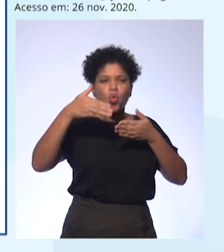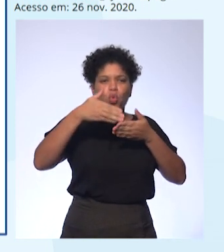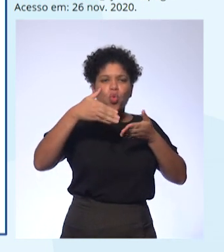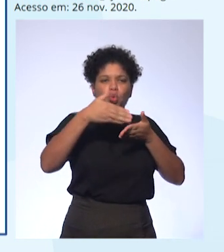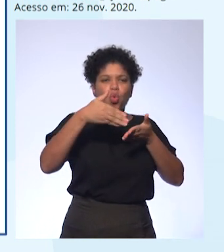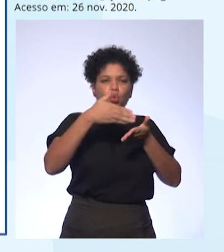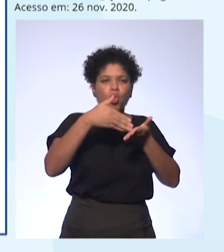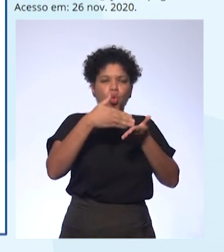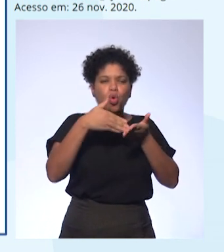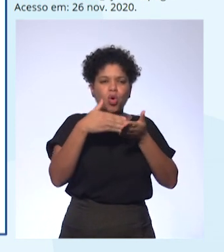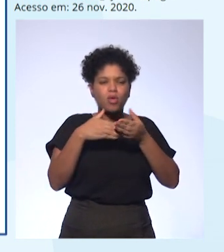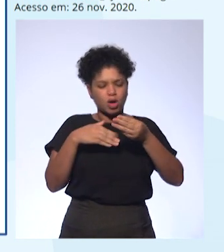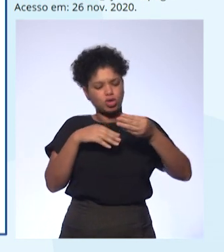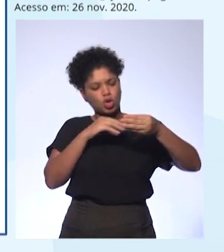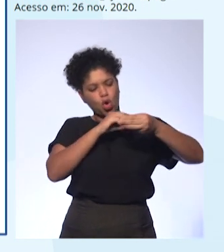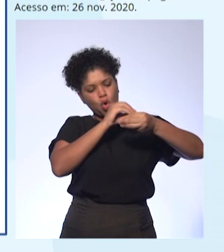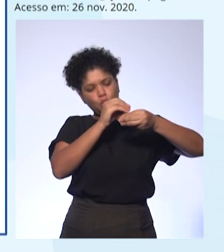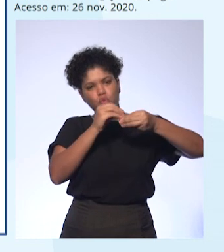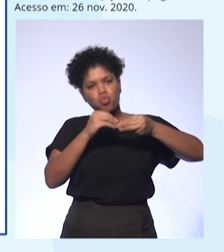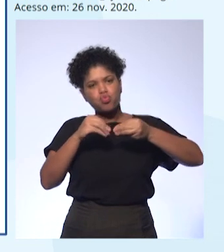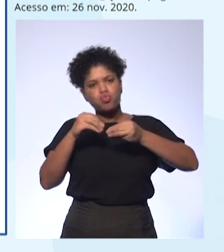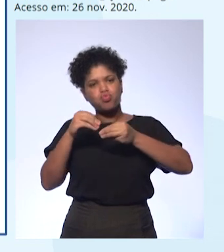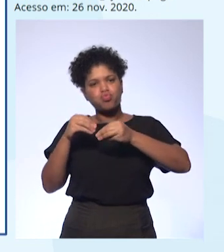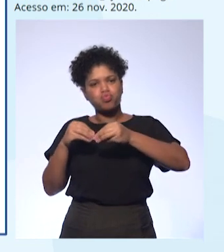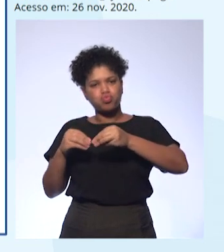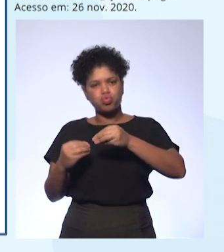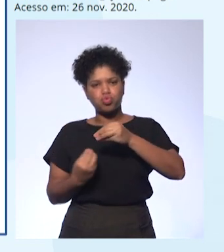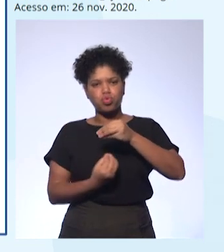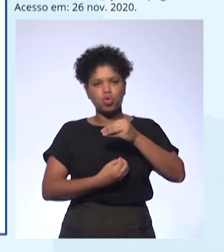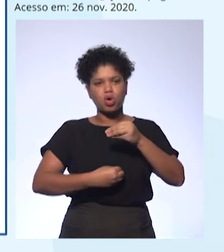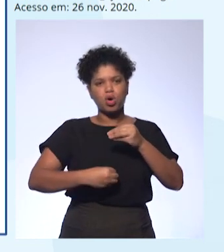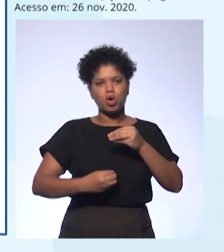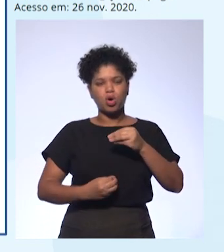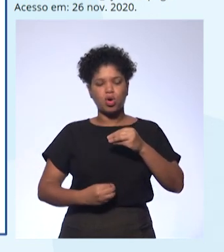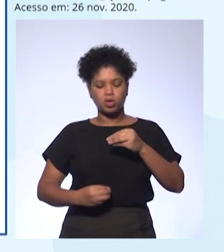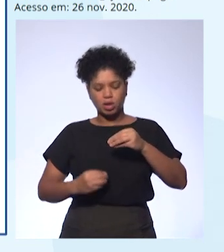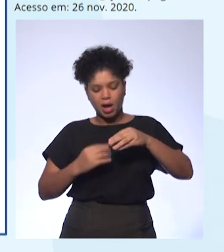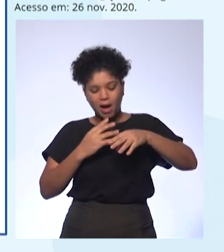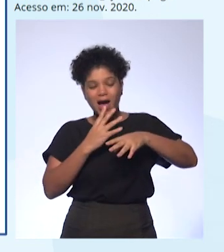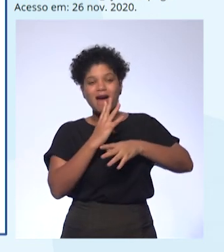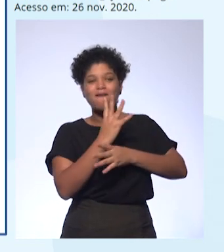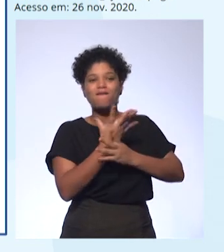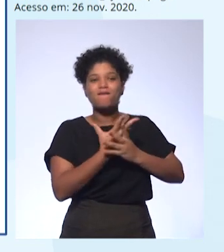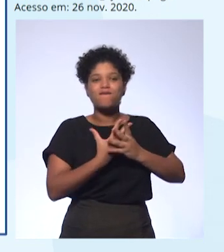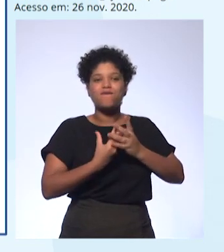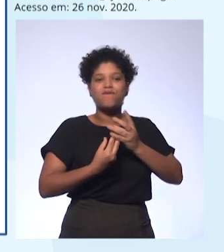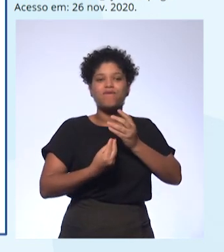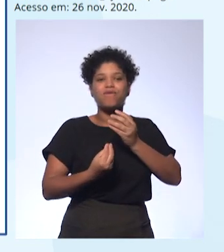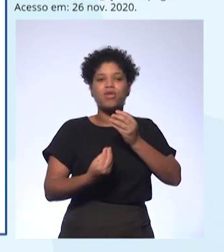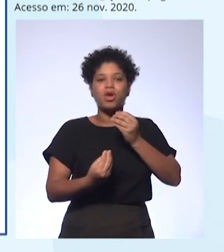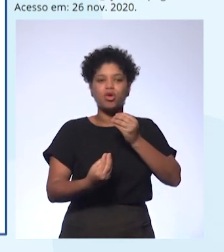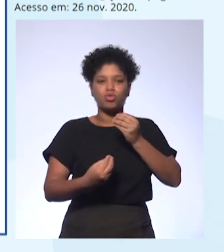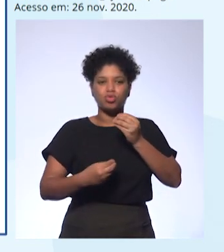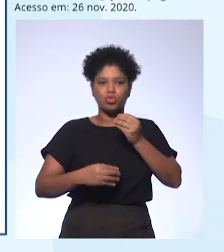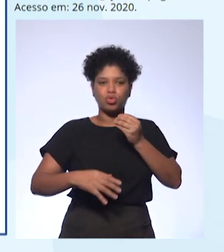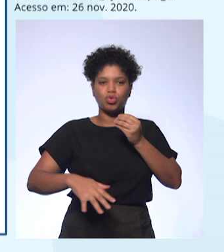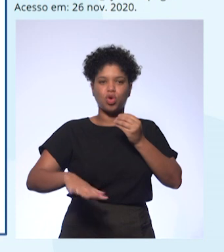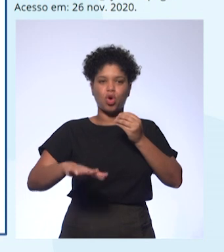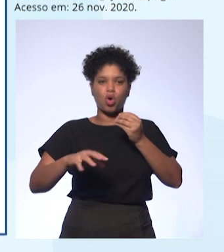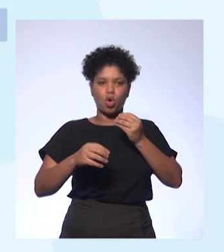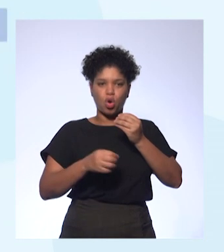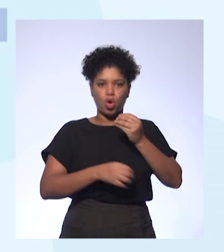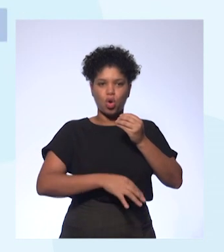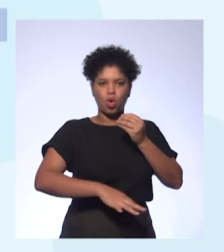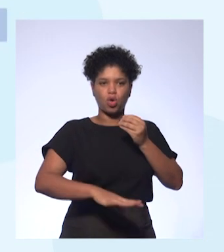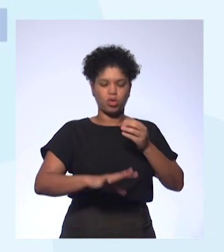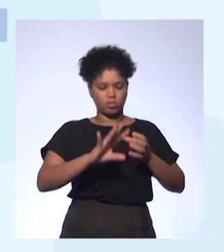E elas vão formando ali um fluxo, né, de filtração justamente para eliminar essas